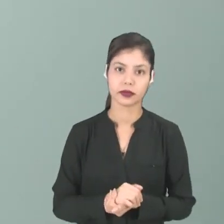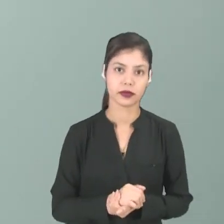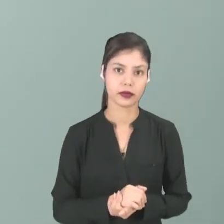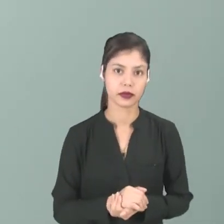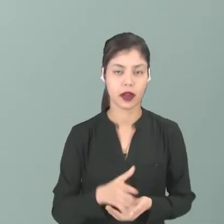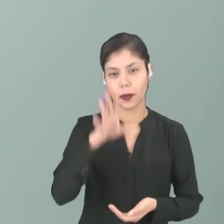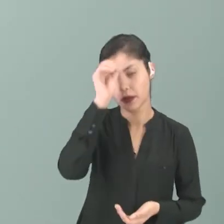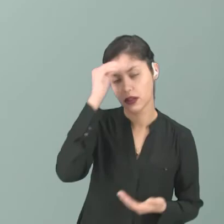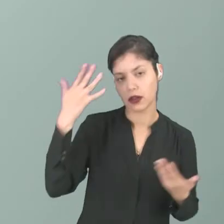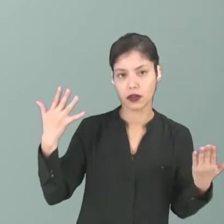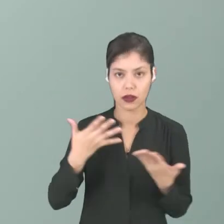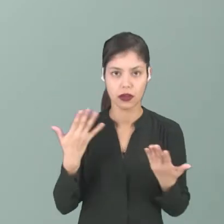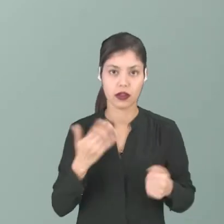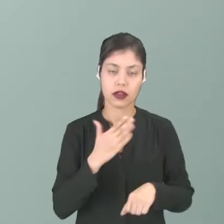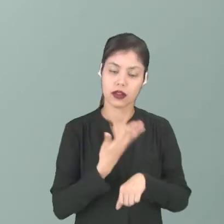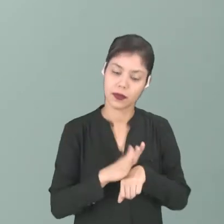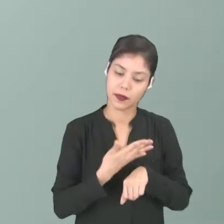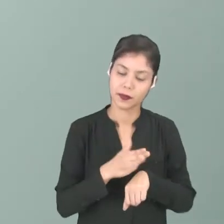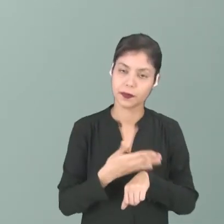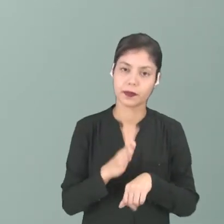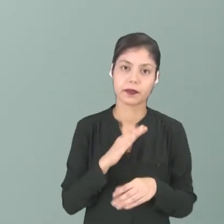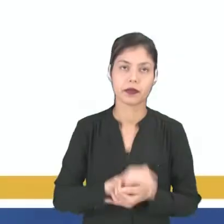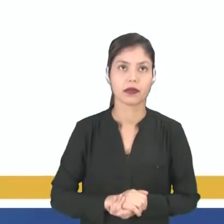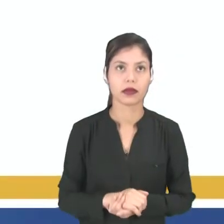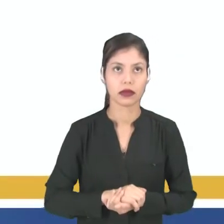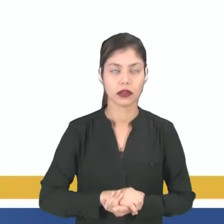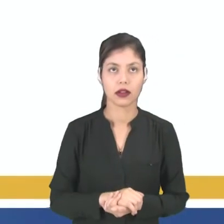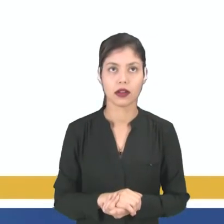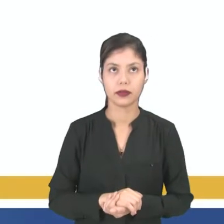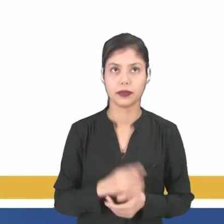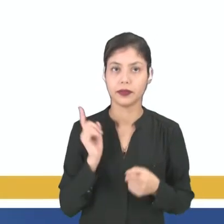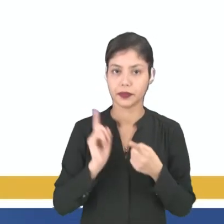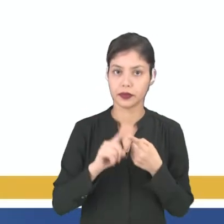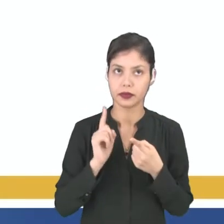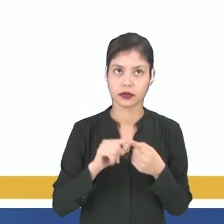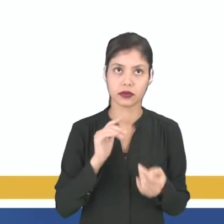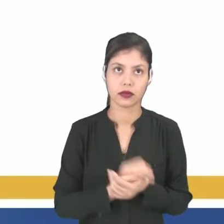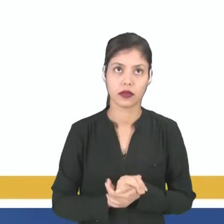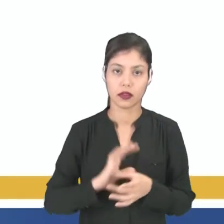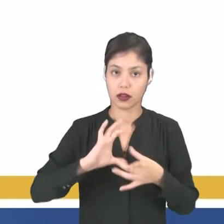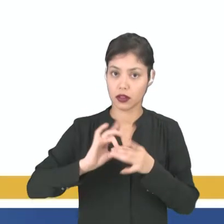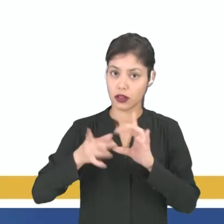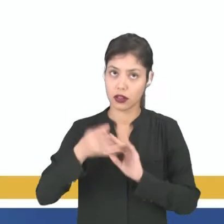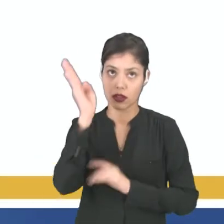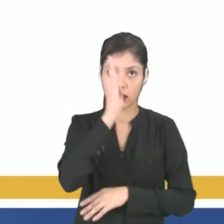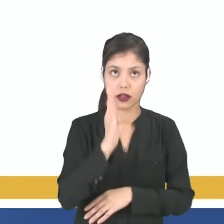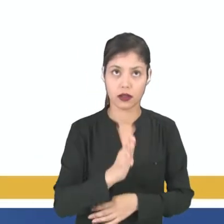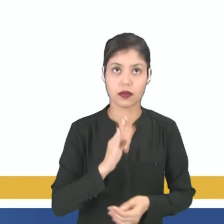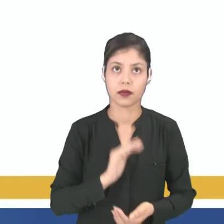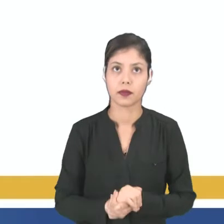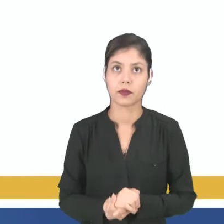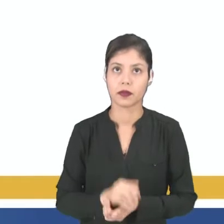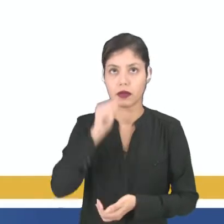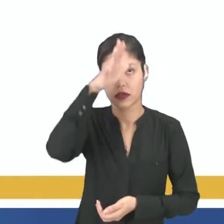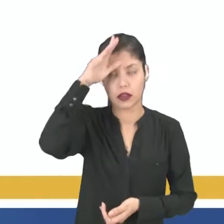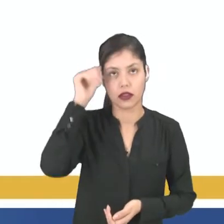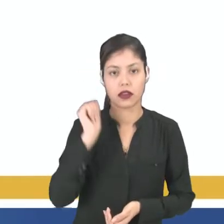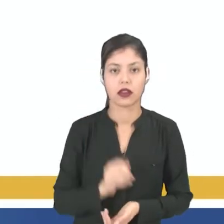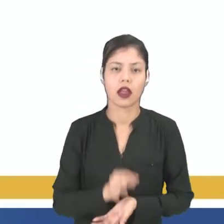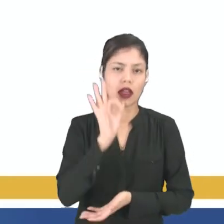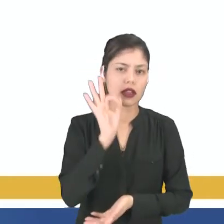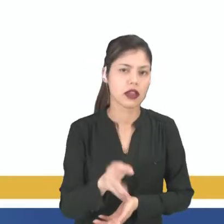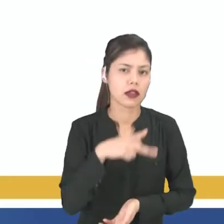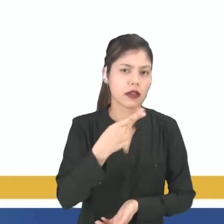gente aprendeu hoje, vamos para o nosso exercitando. Primeira questão. No contexto brasileiro, acerca da Amazônia,